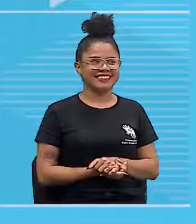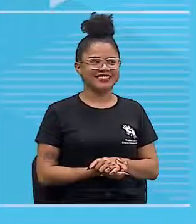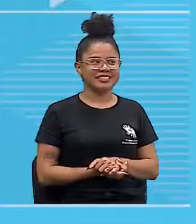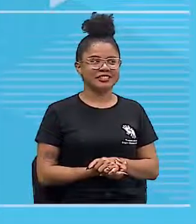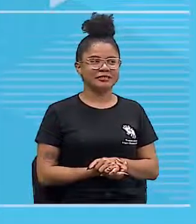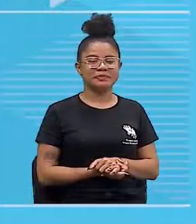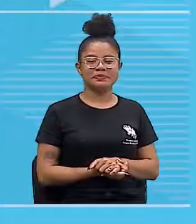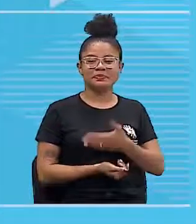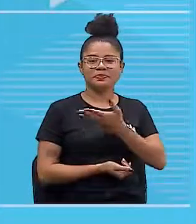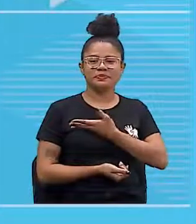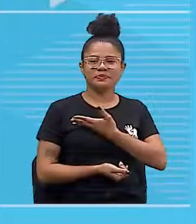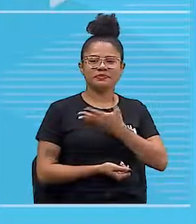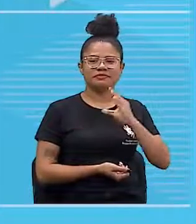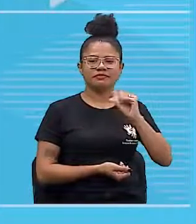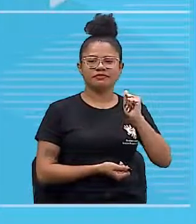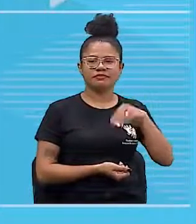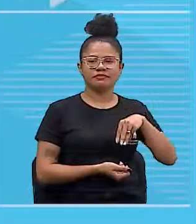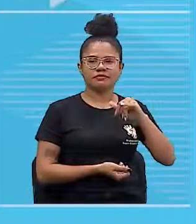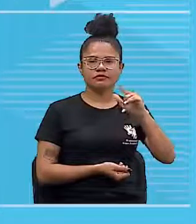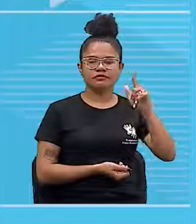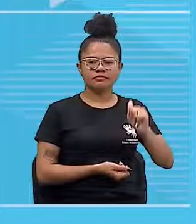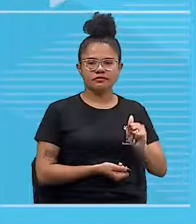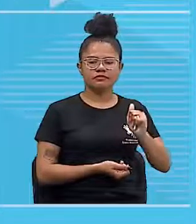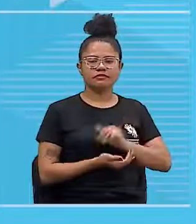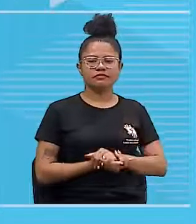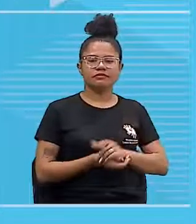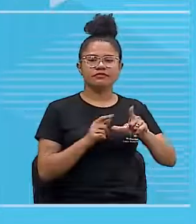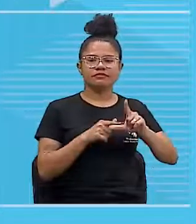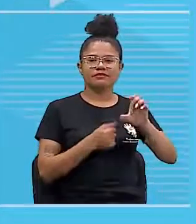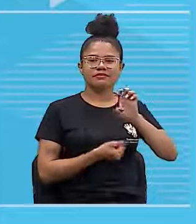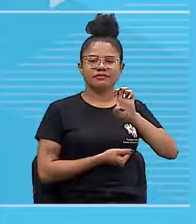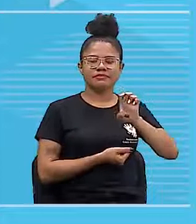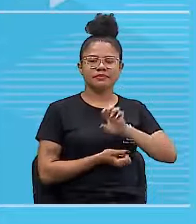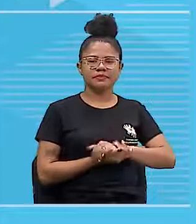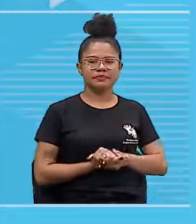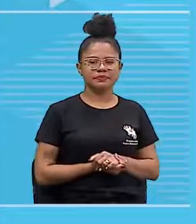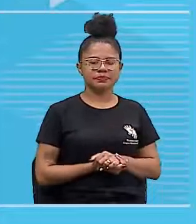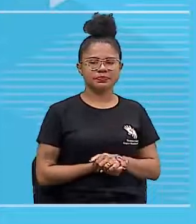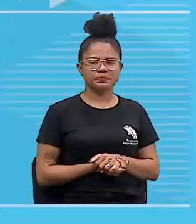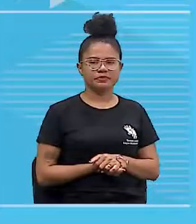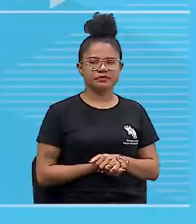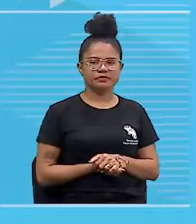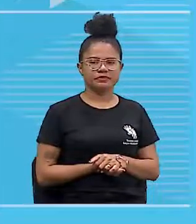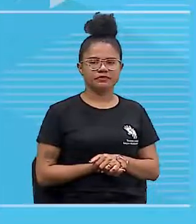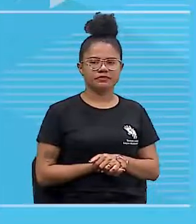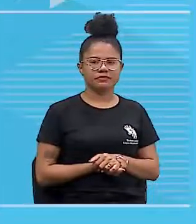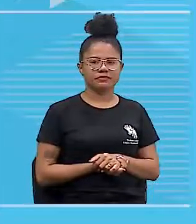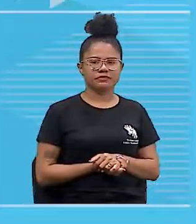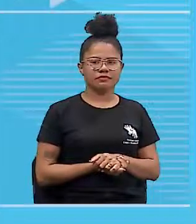Nobre amiga Camila Cavalcante professor é a letra é Camila diz que a letra é olha aí